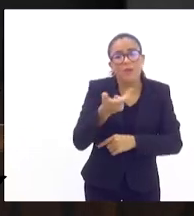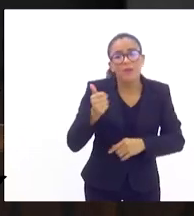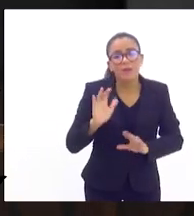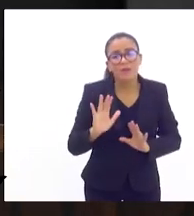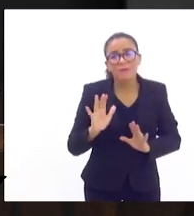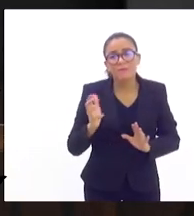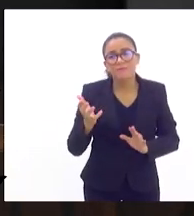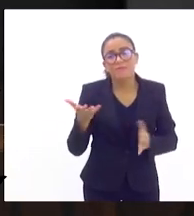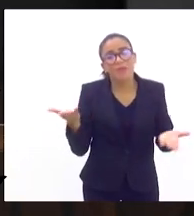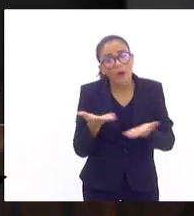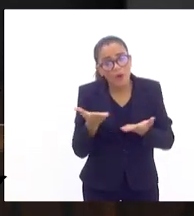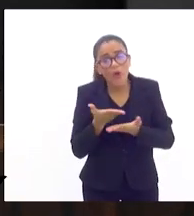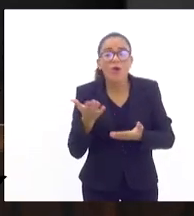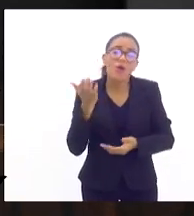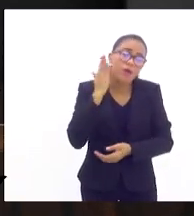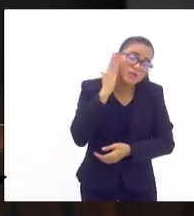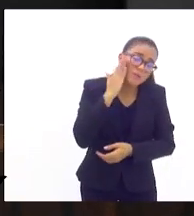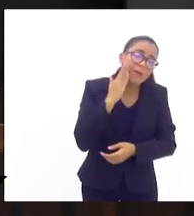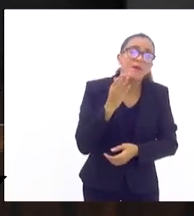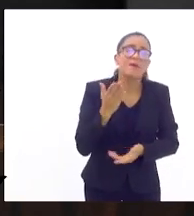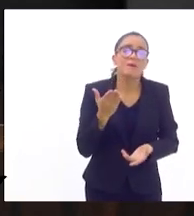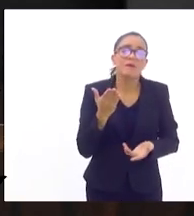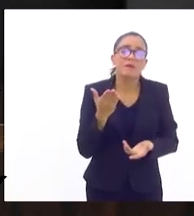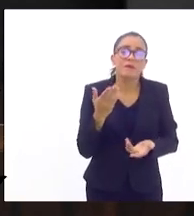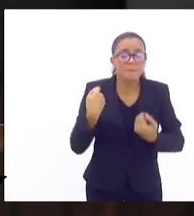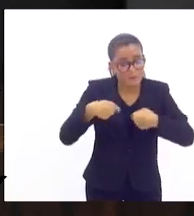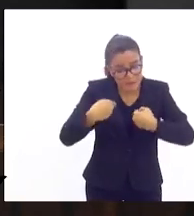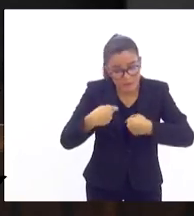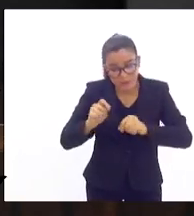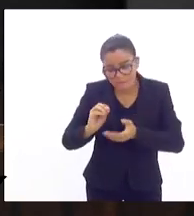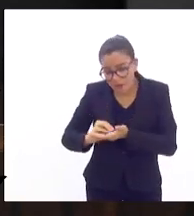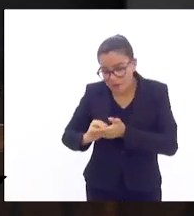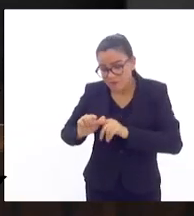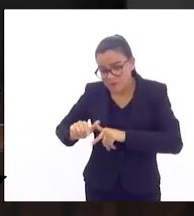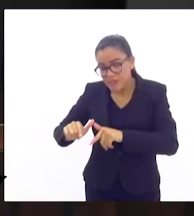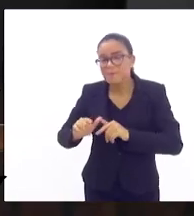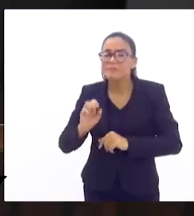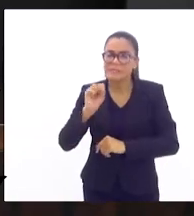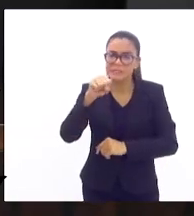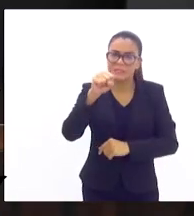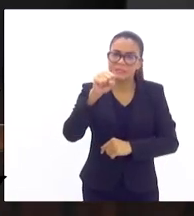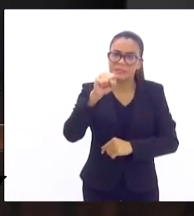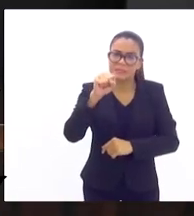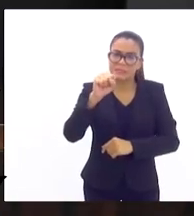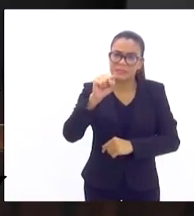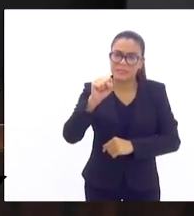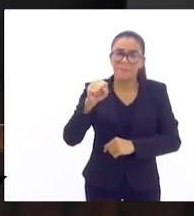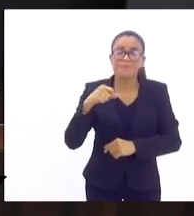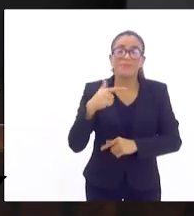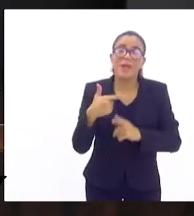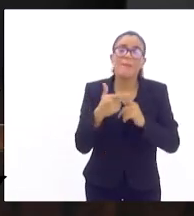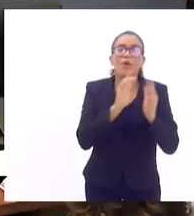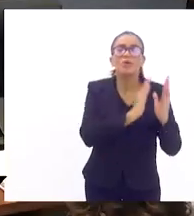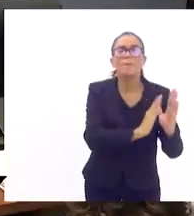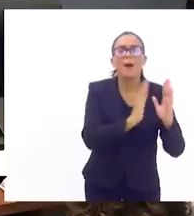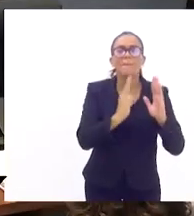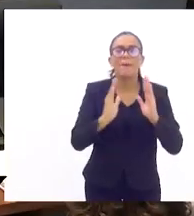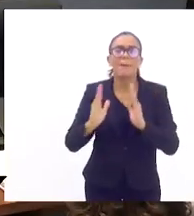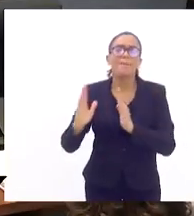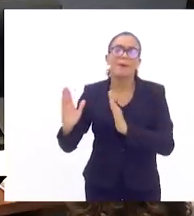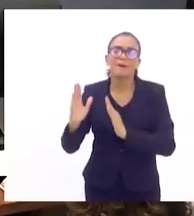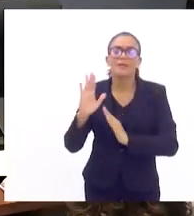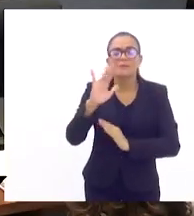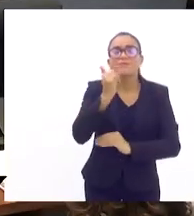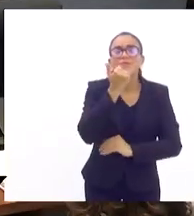entender onde não está sendo bom para poder ficar bom. O que precisa ser feito? É isso que a gente quer saber. Exatamente. A comissão quer entender. É que eu estou na sequência da... E a população também. Porque,